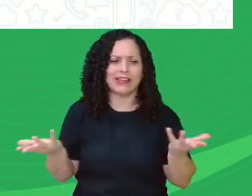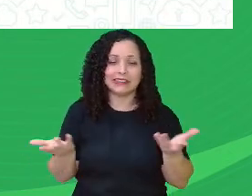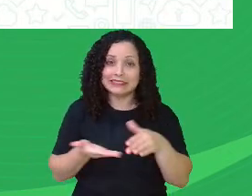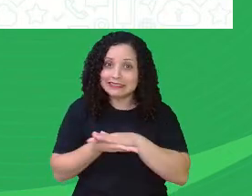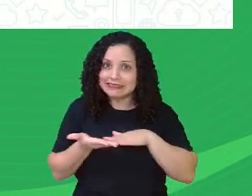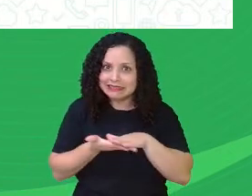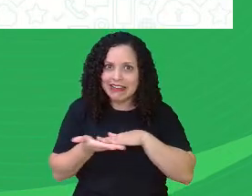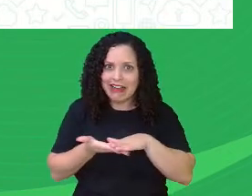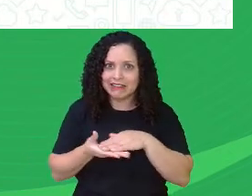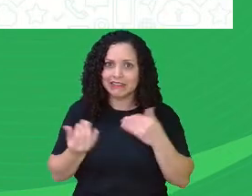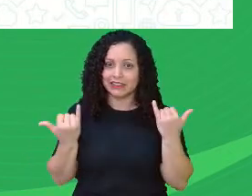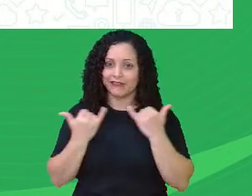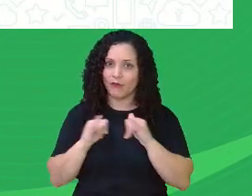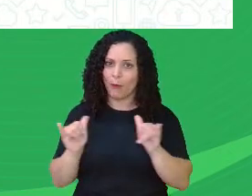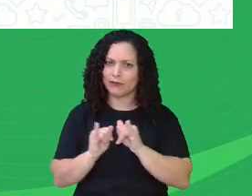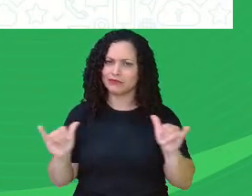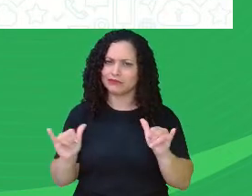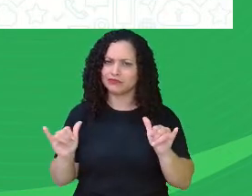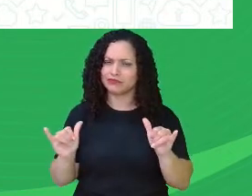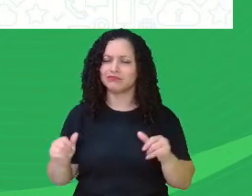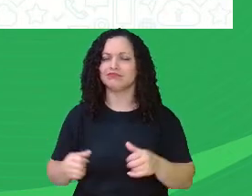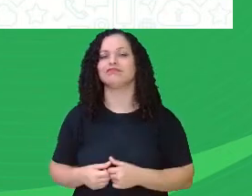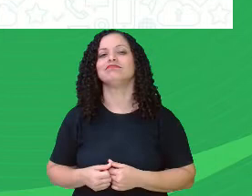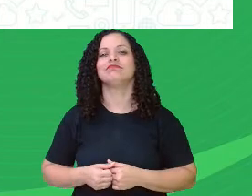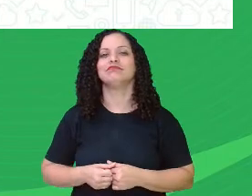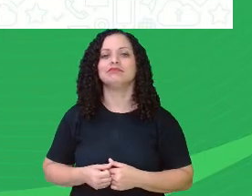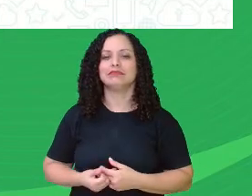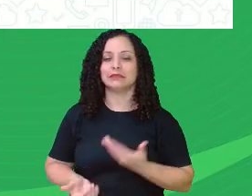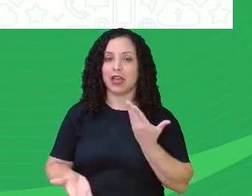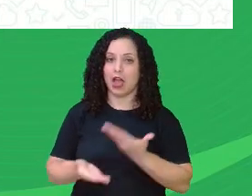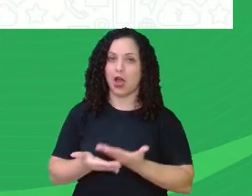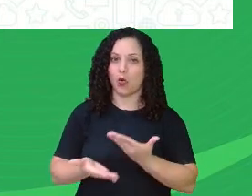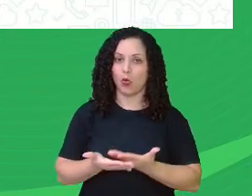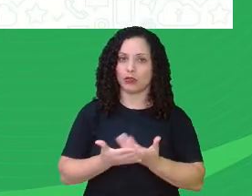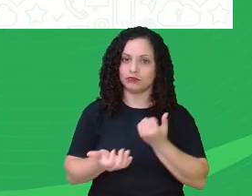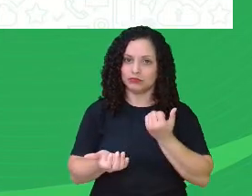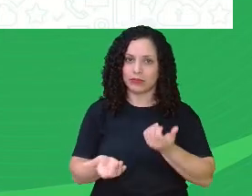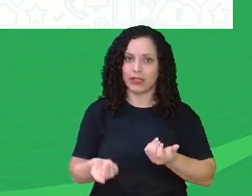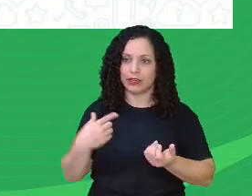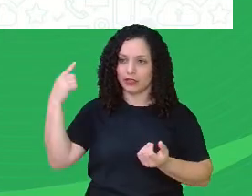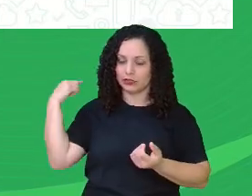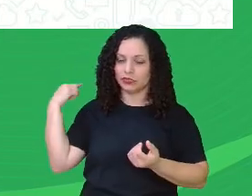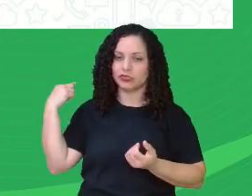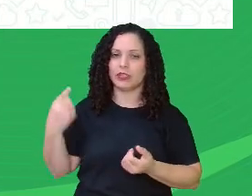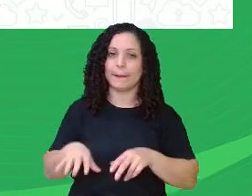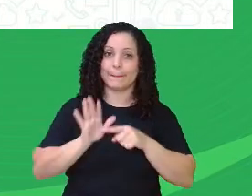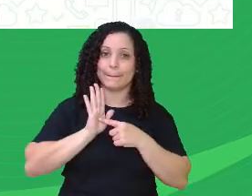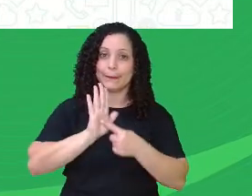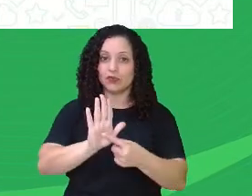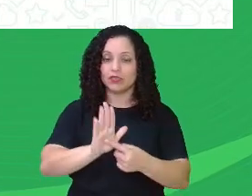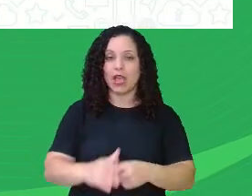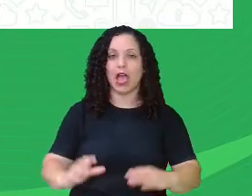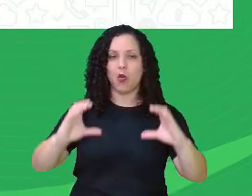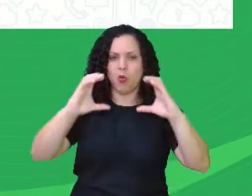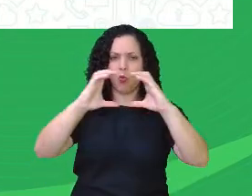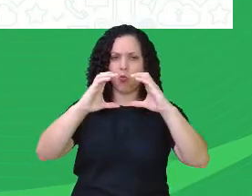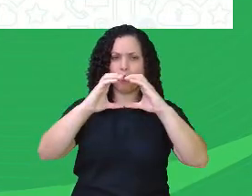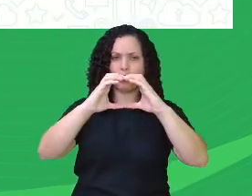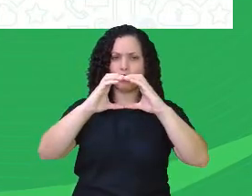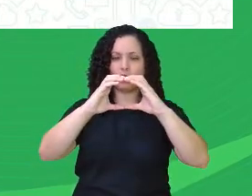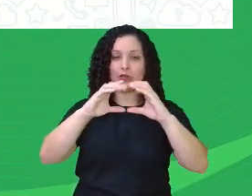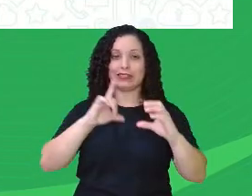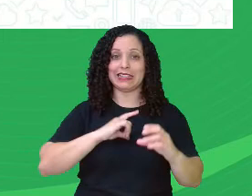nada. Porque lembre-se, na aula a gente falou sobre cubo. E cubo diz que tem informação de